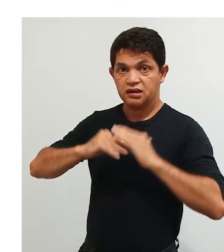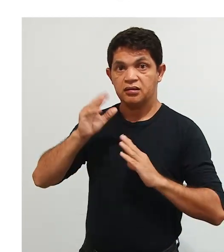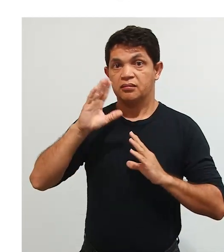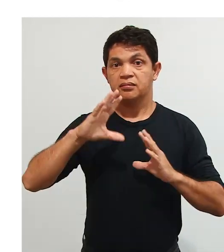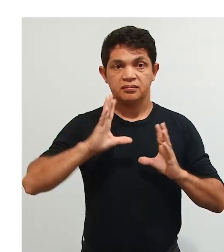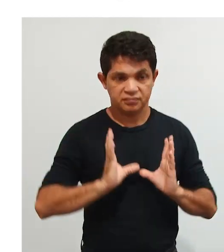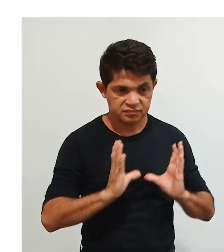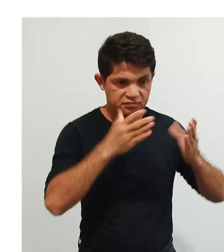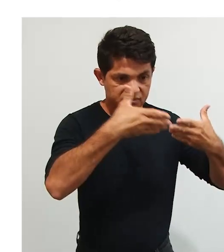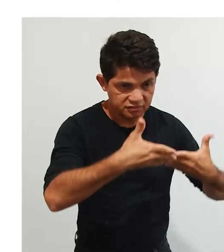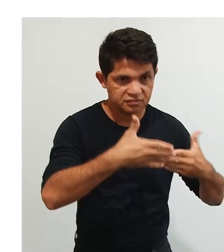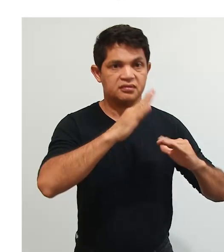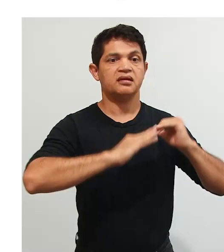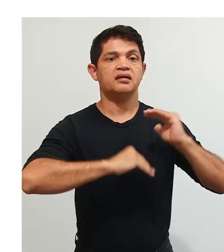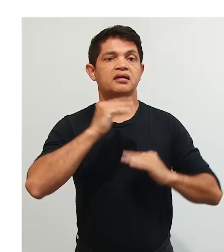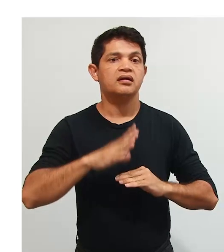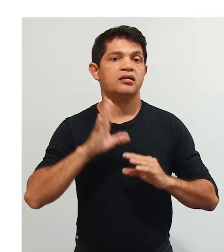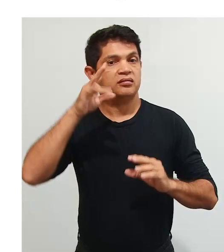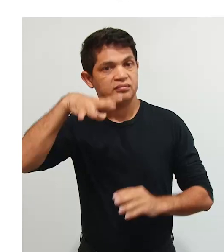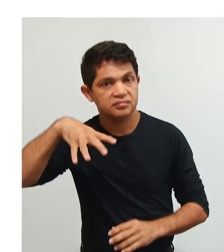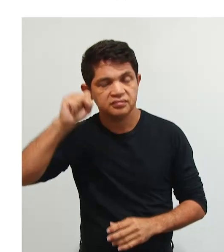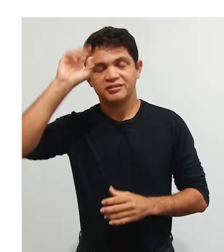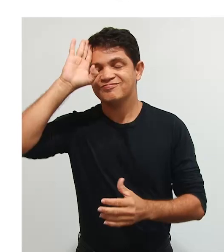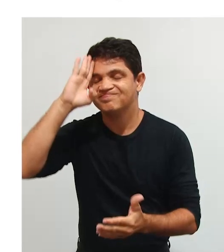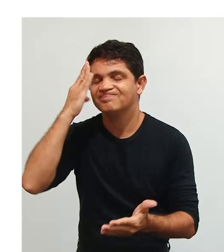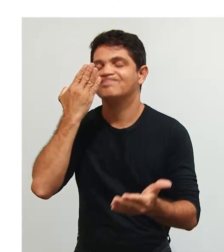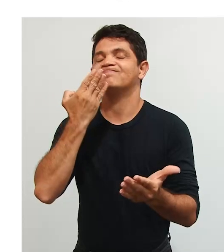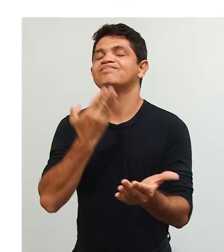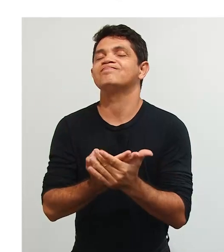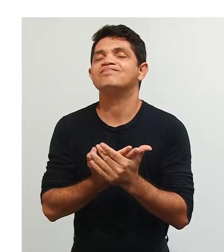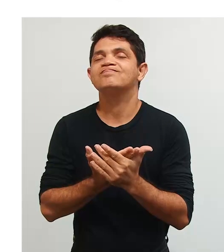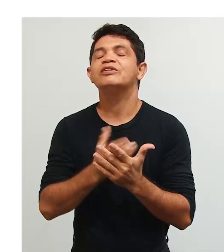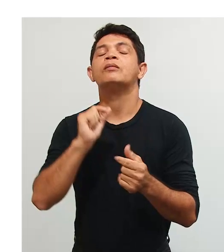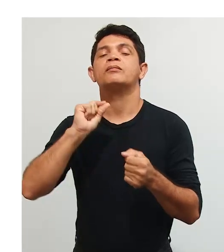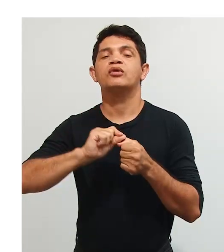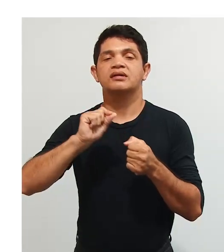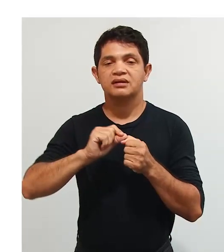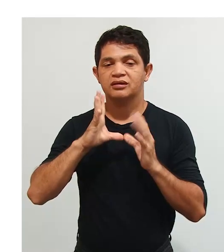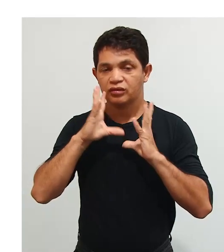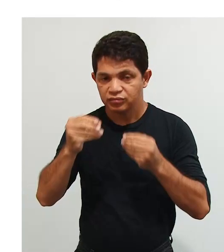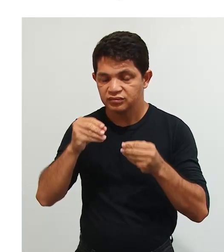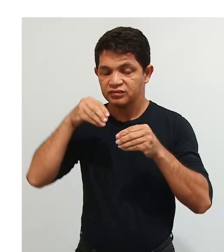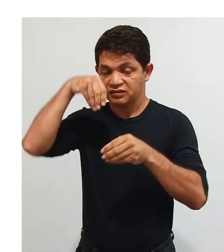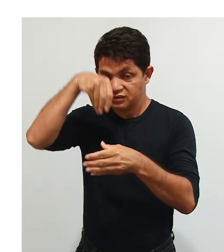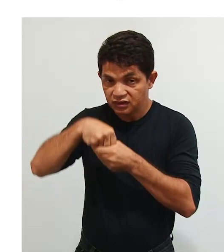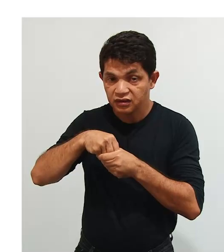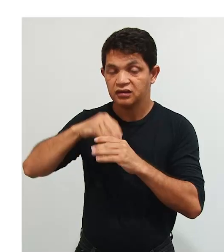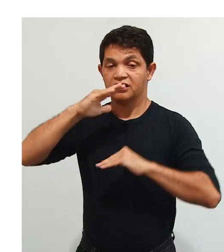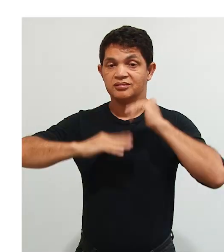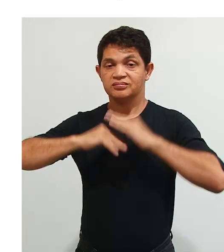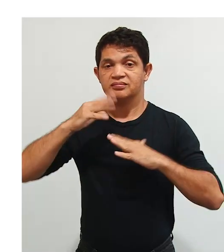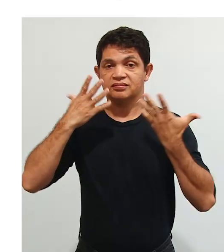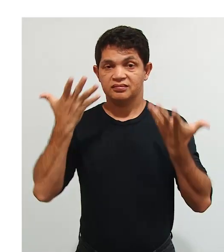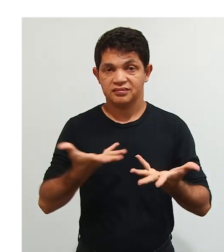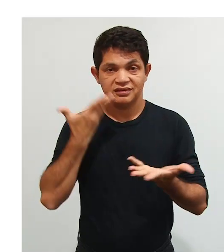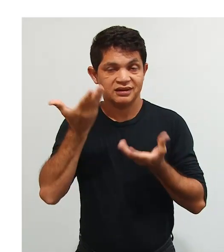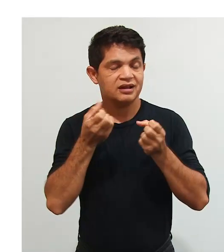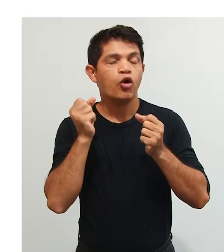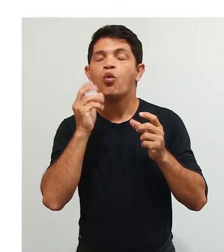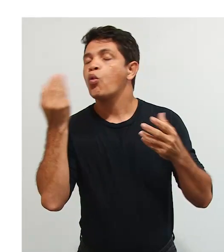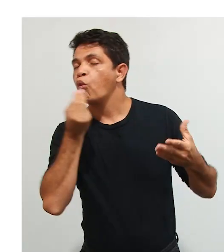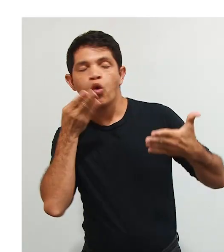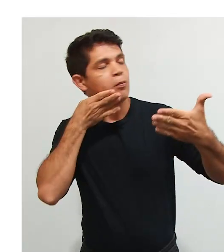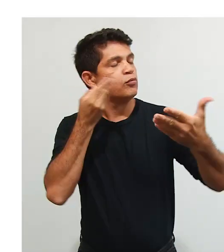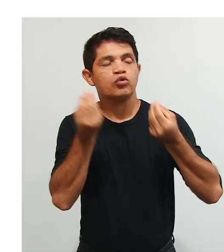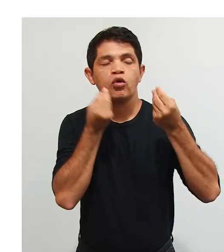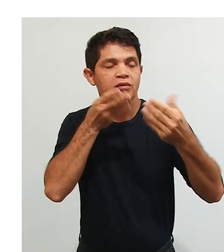honesta, nós ganhamos a confiança das outras pessoas. E aí, quais são as barreiras